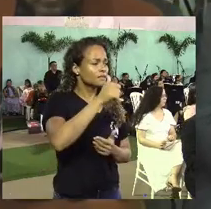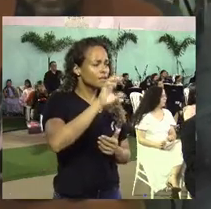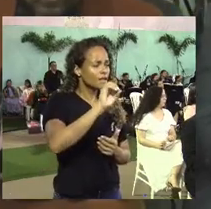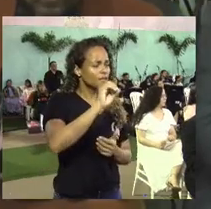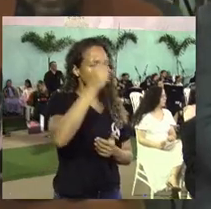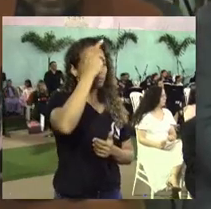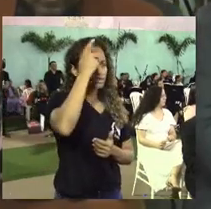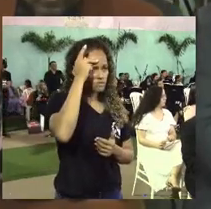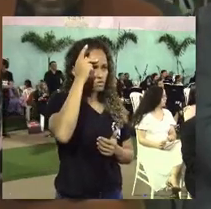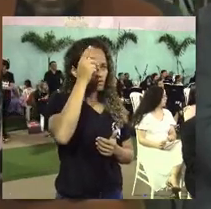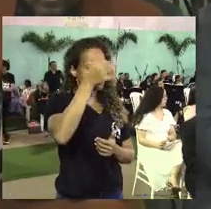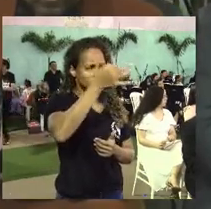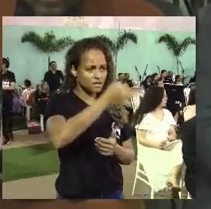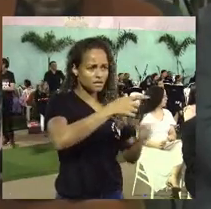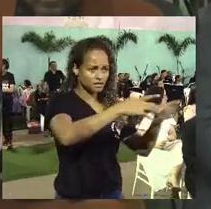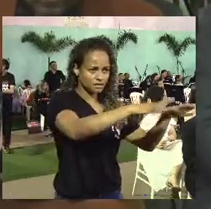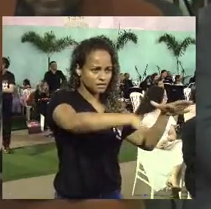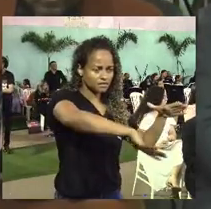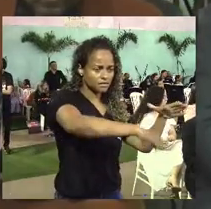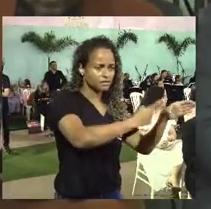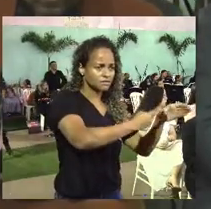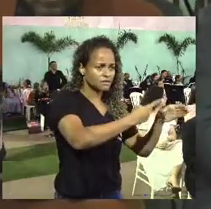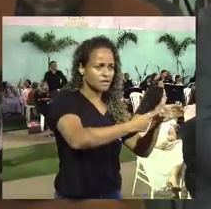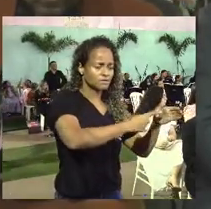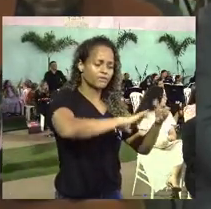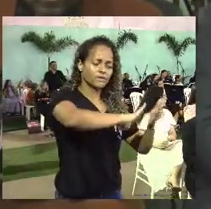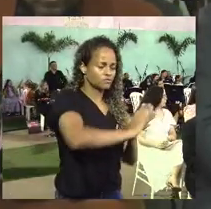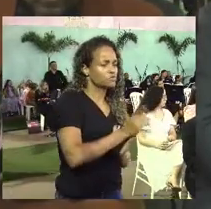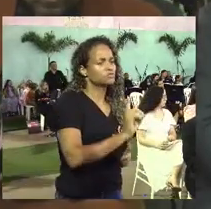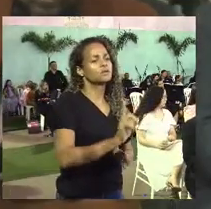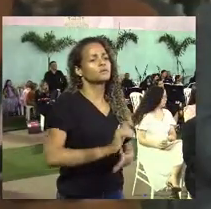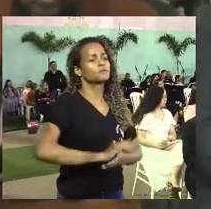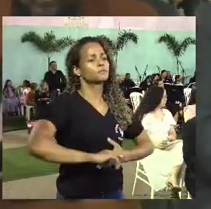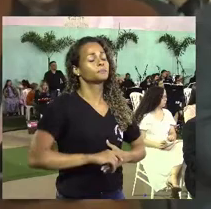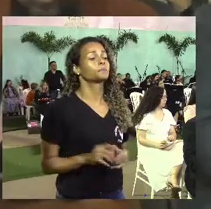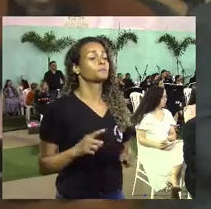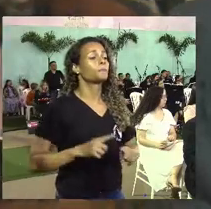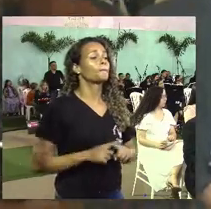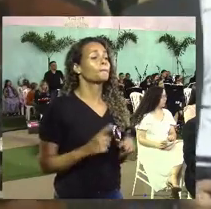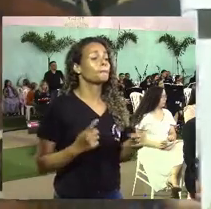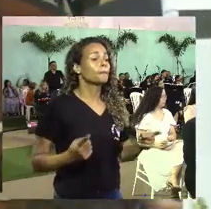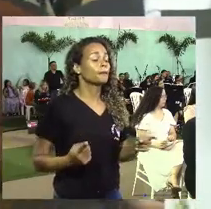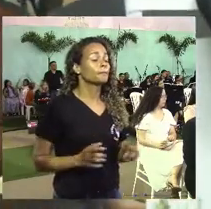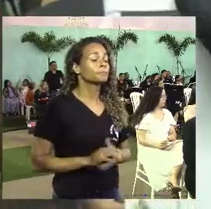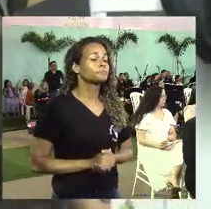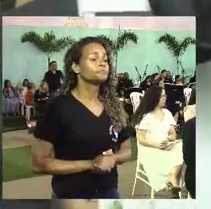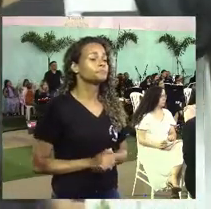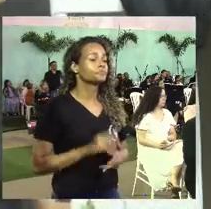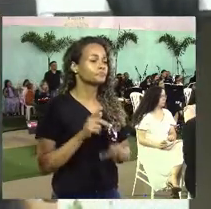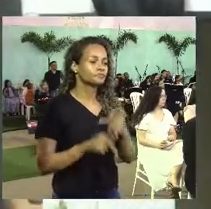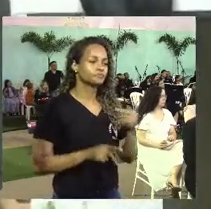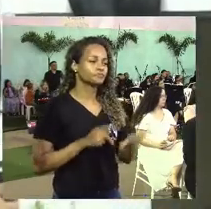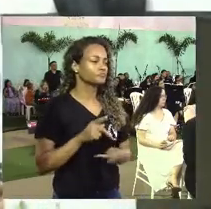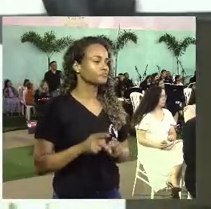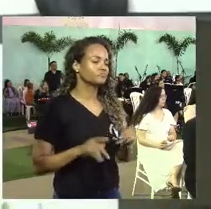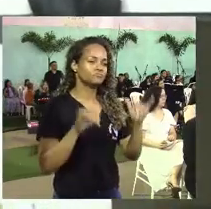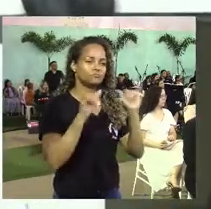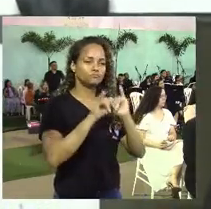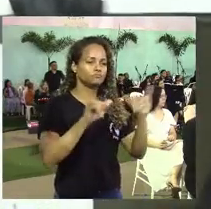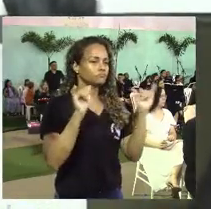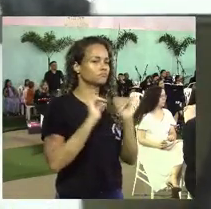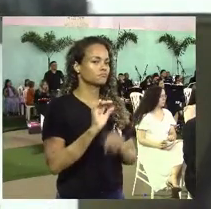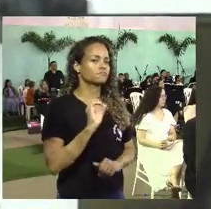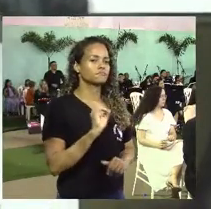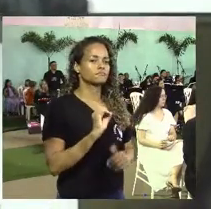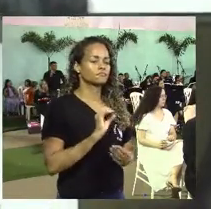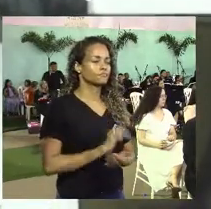eu não destruiria mas o povo amados não tinha mensagem